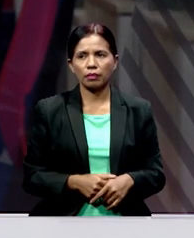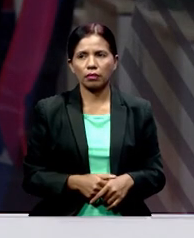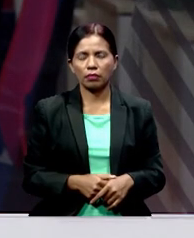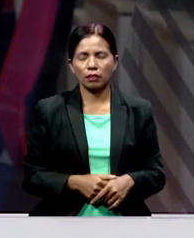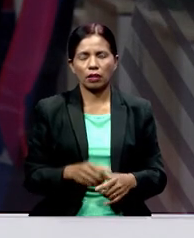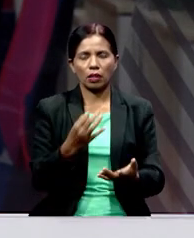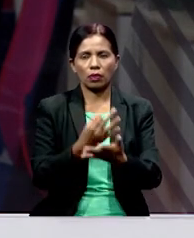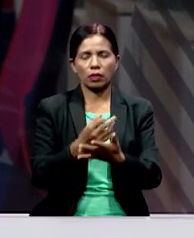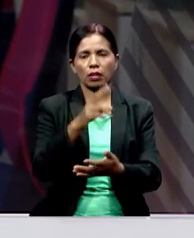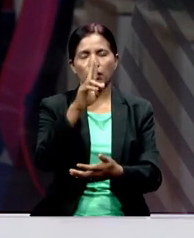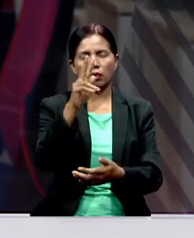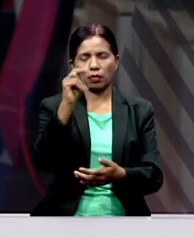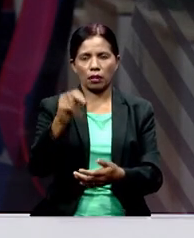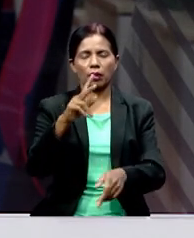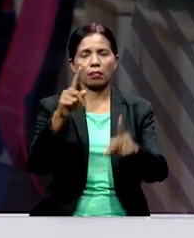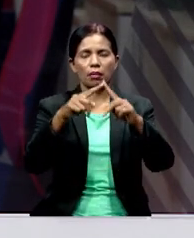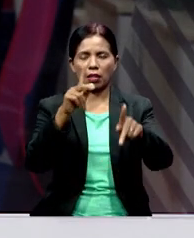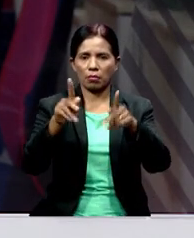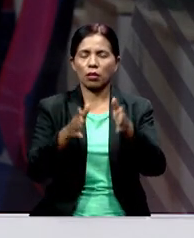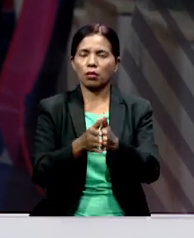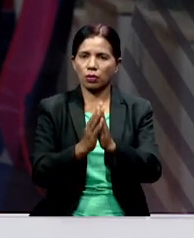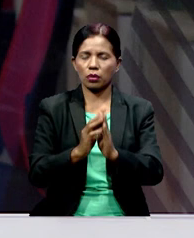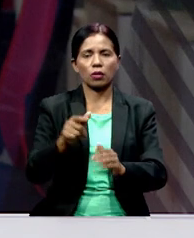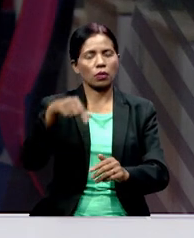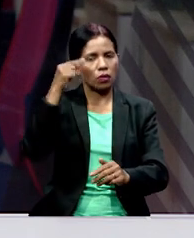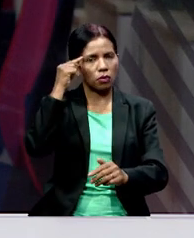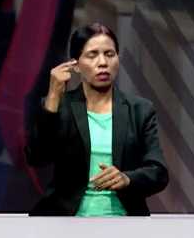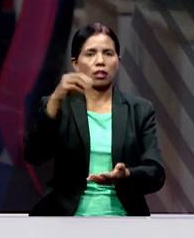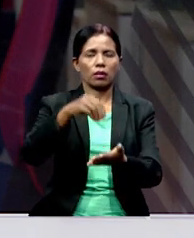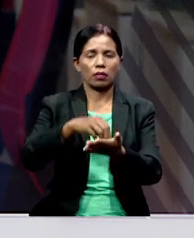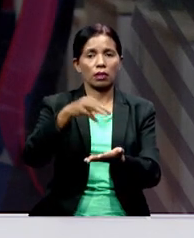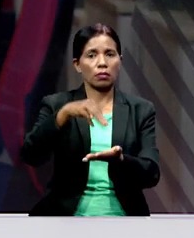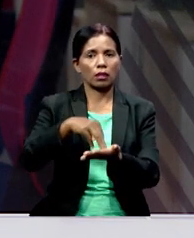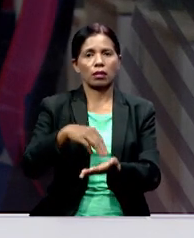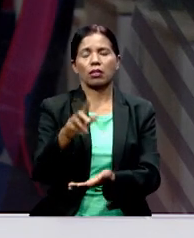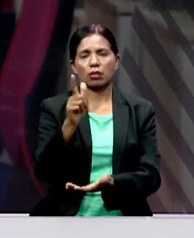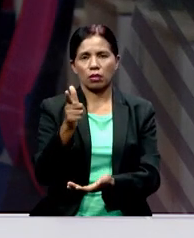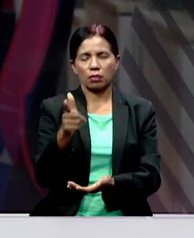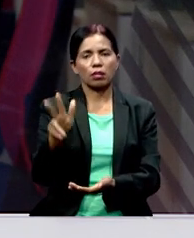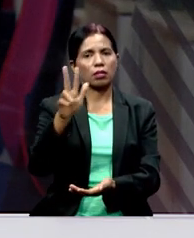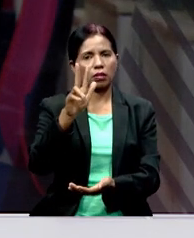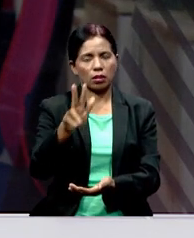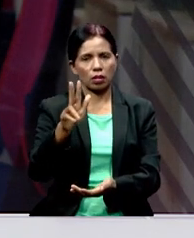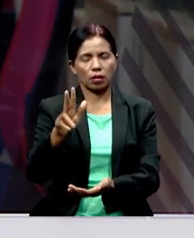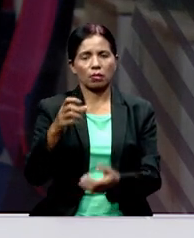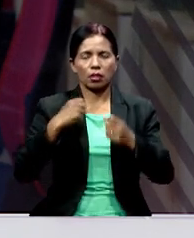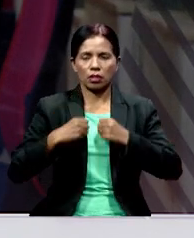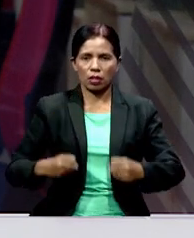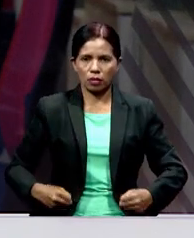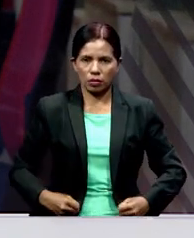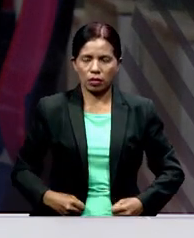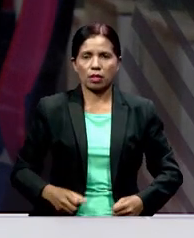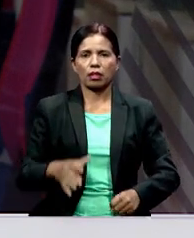Fundo Nações Unidas para a População, russo governo, investe 1 milhão ruanulo rassentolo para saúde materna.